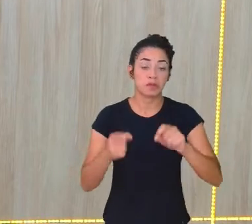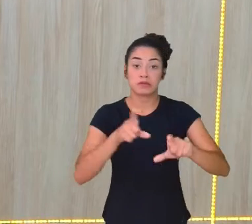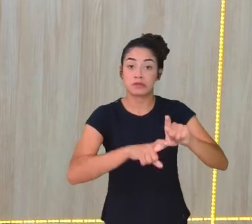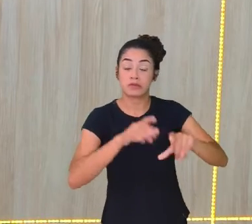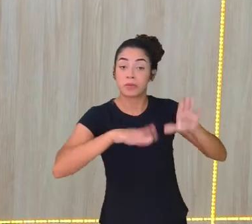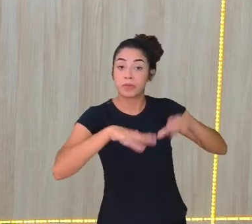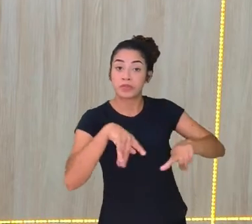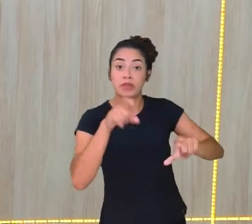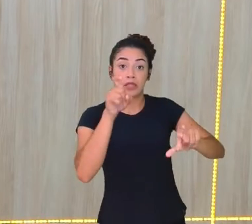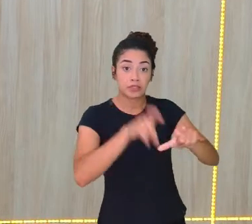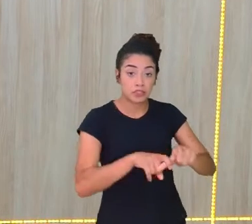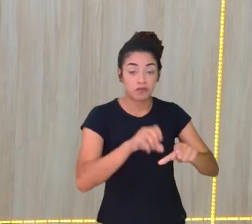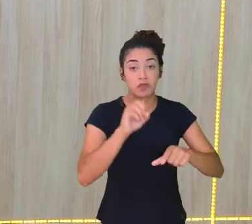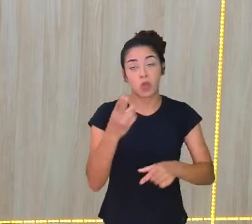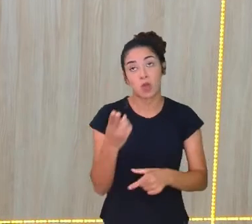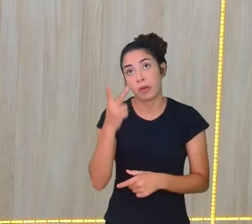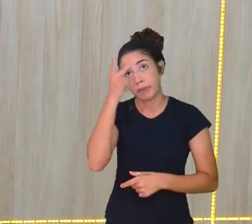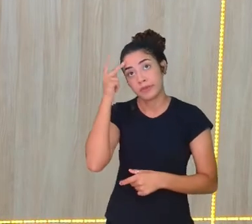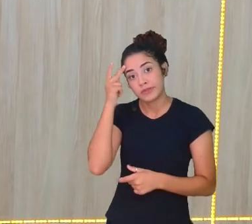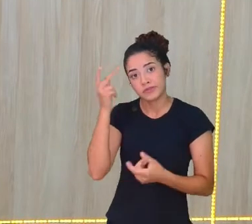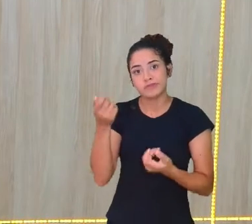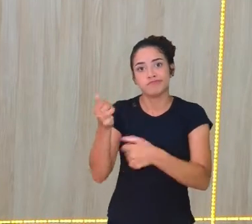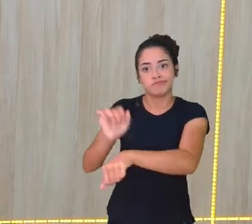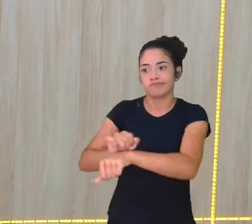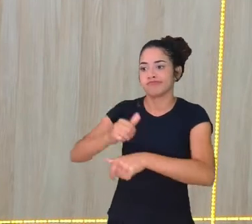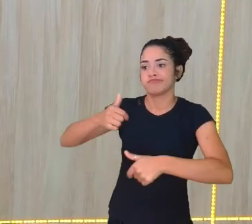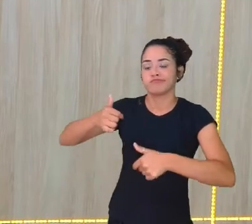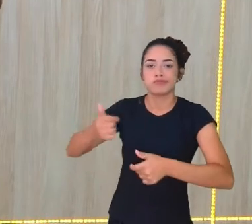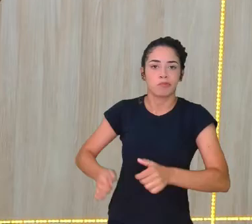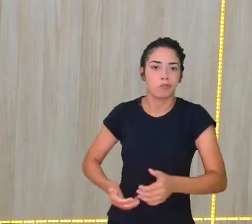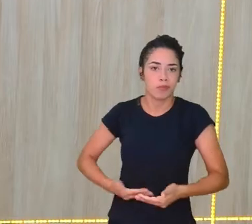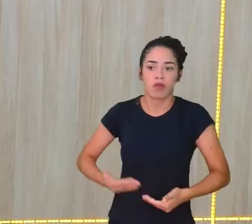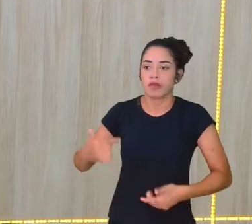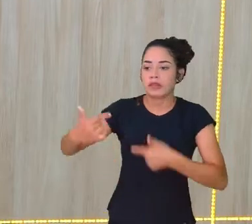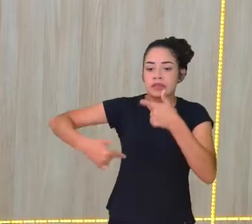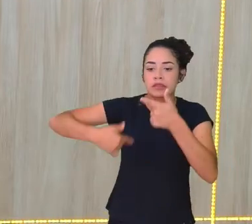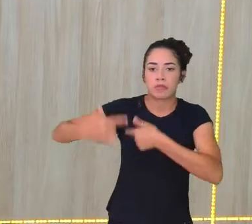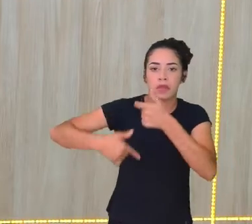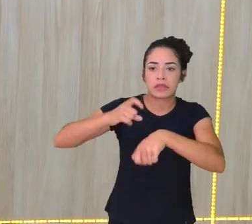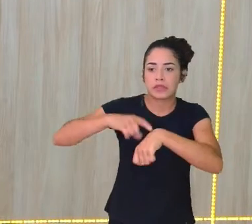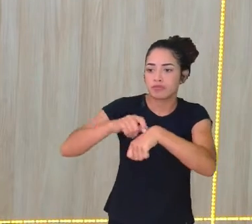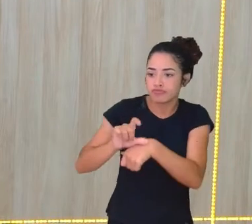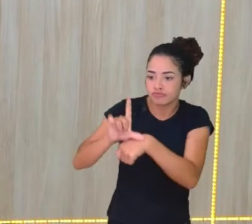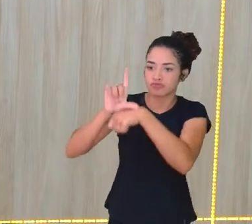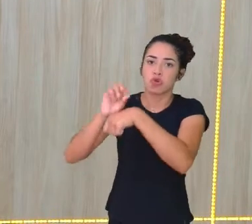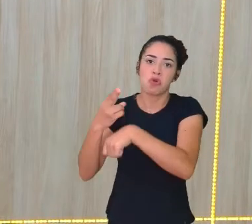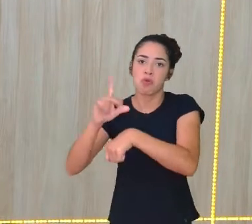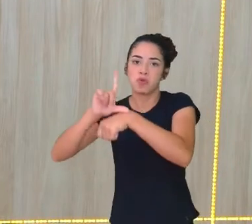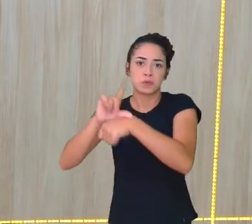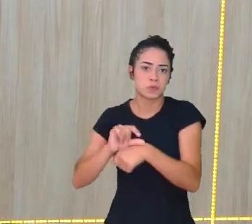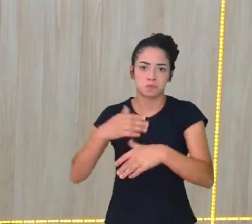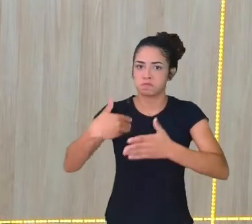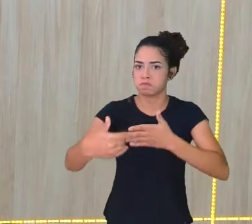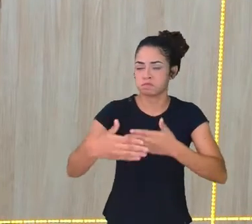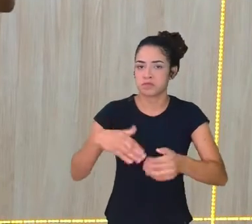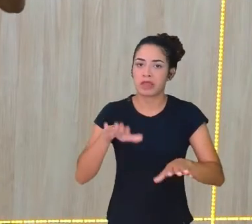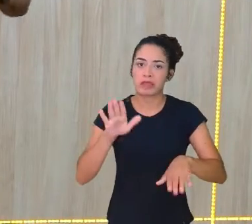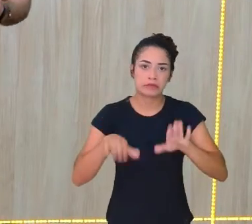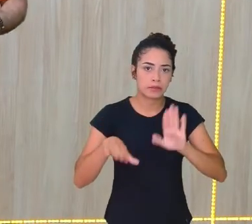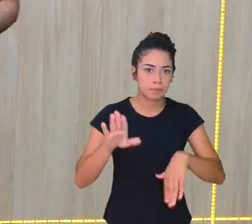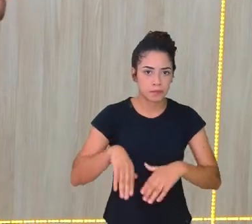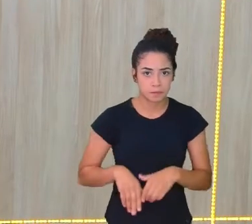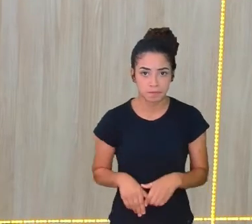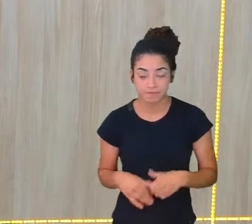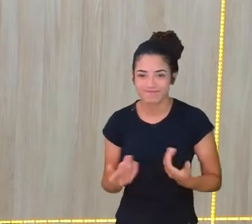dívida, o camarada ficava ali com um trabalho escravo por mais ou menos tempo. Mas na prática, geralmente, né, era difícil, né, você